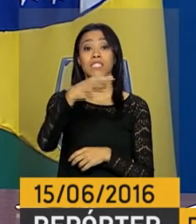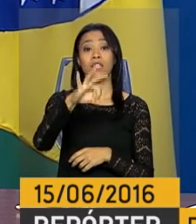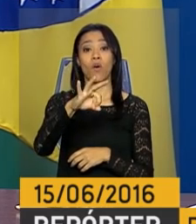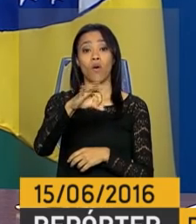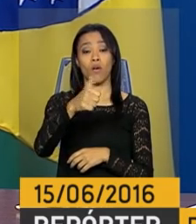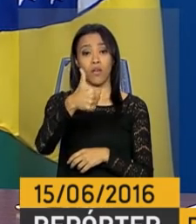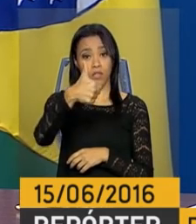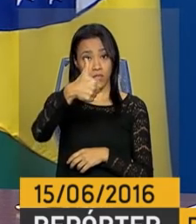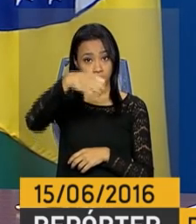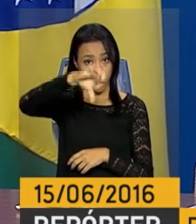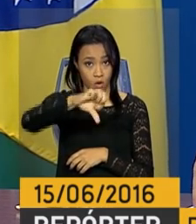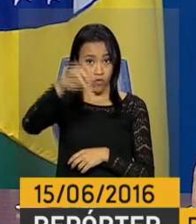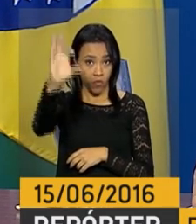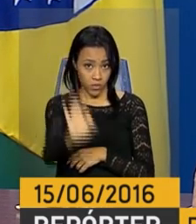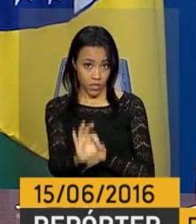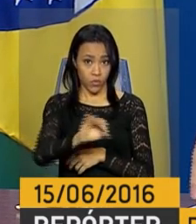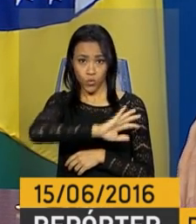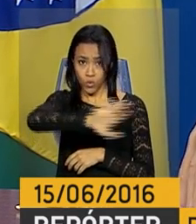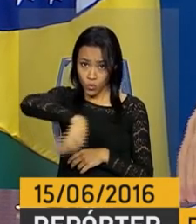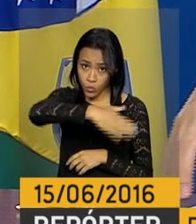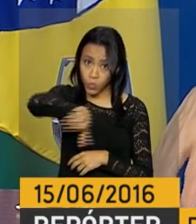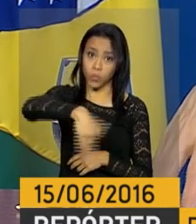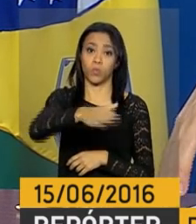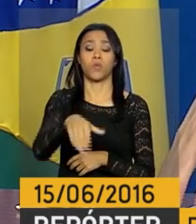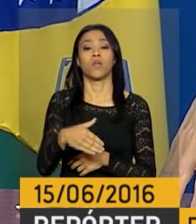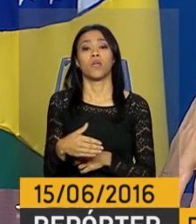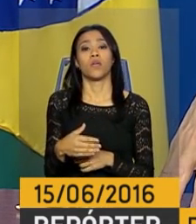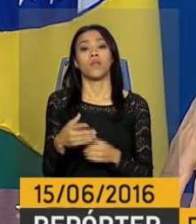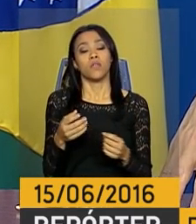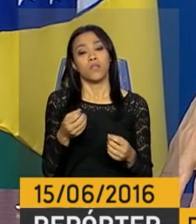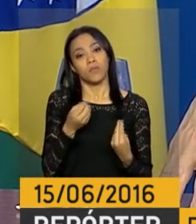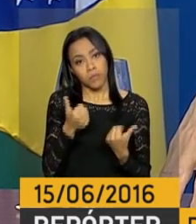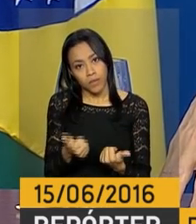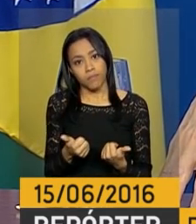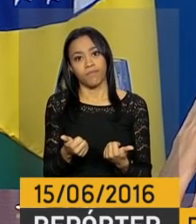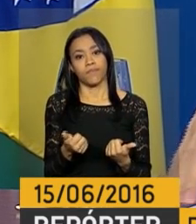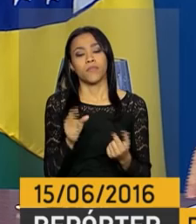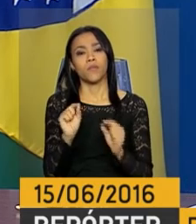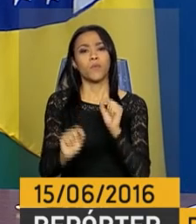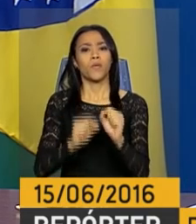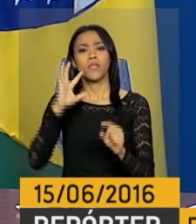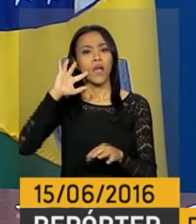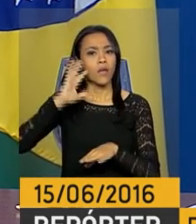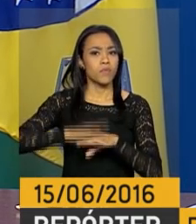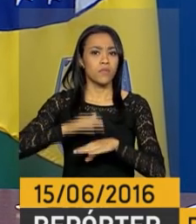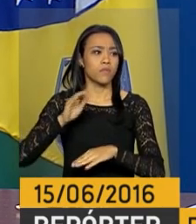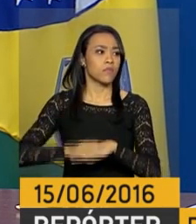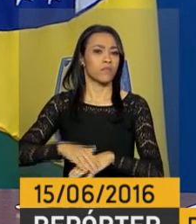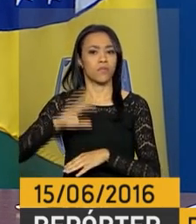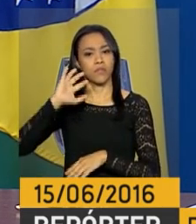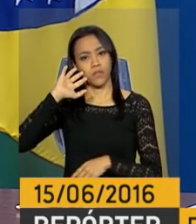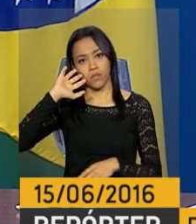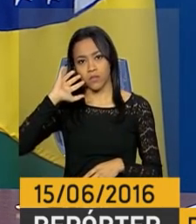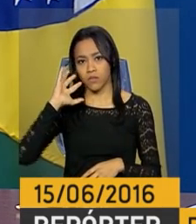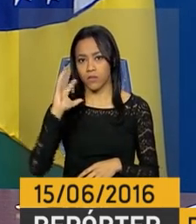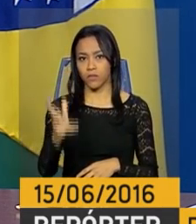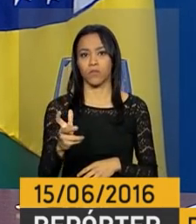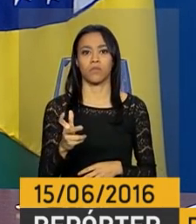total. Muito bem. O entendimento da procuradoria, etc., é de que isto é uma